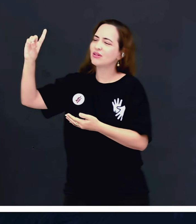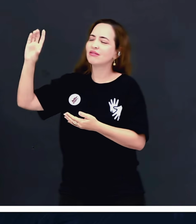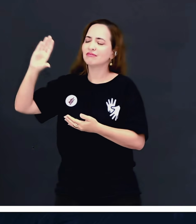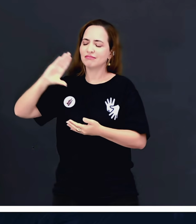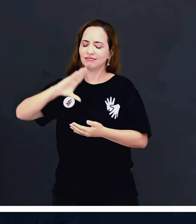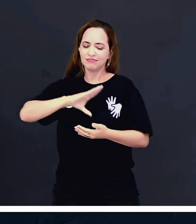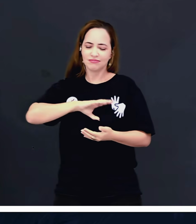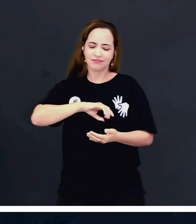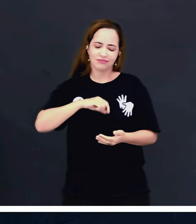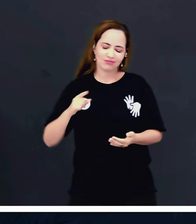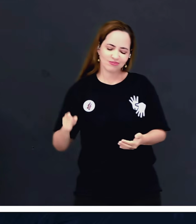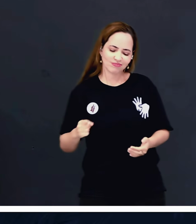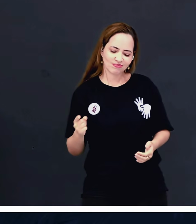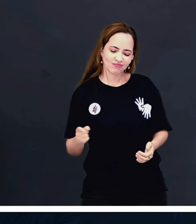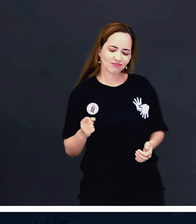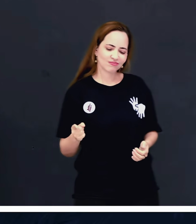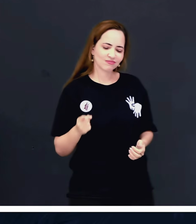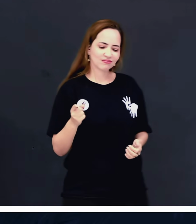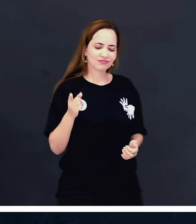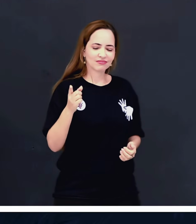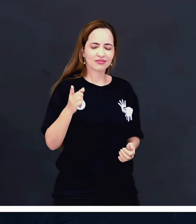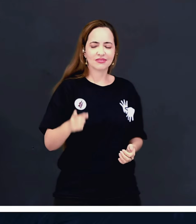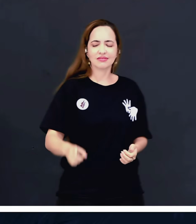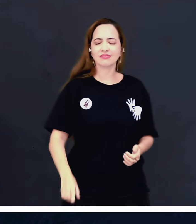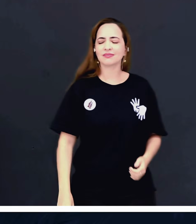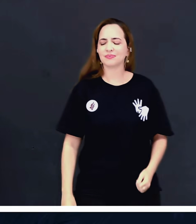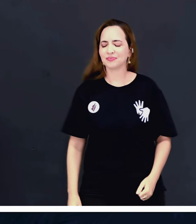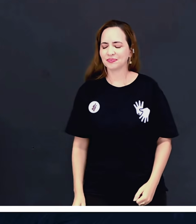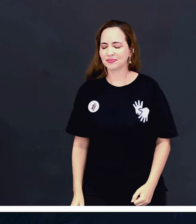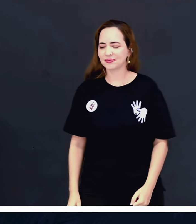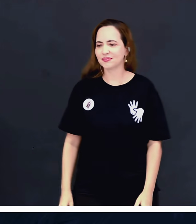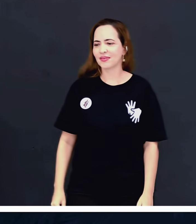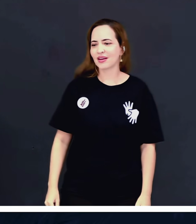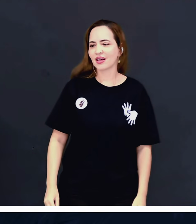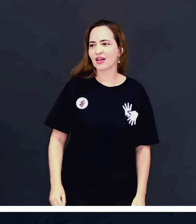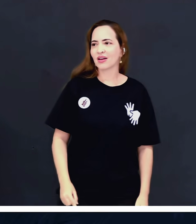Teu infinito amor,